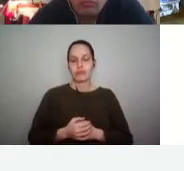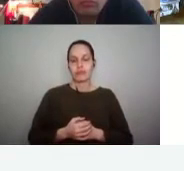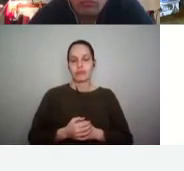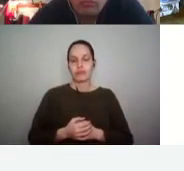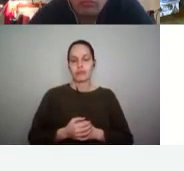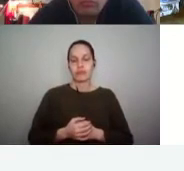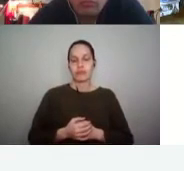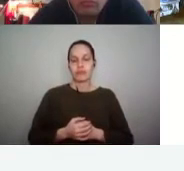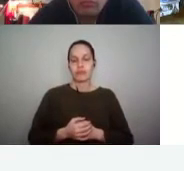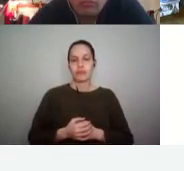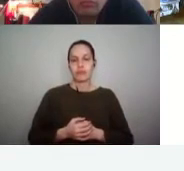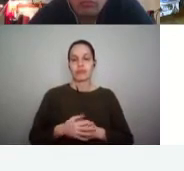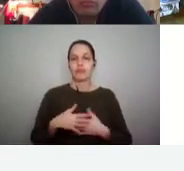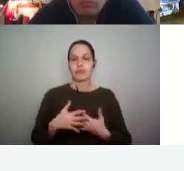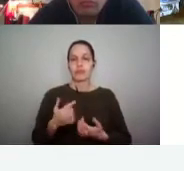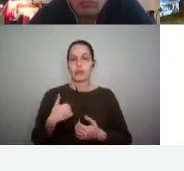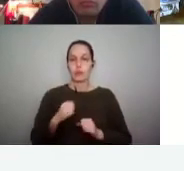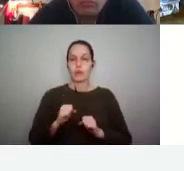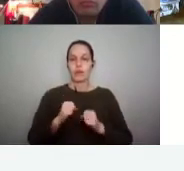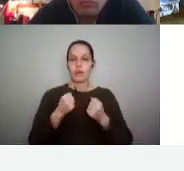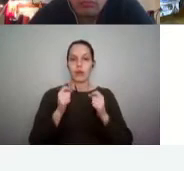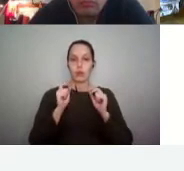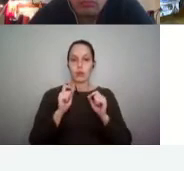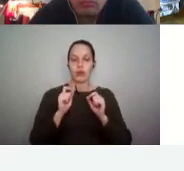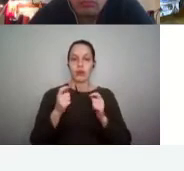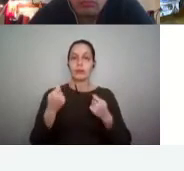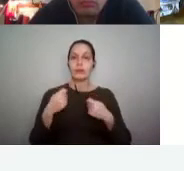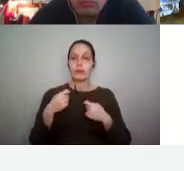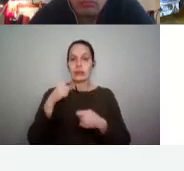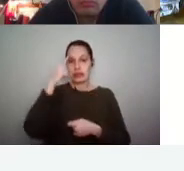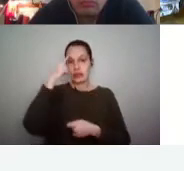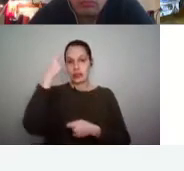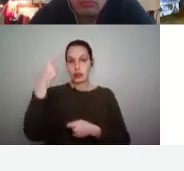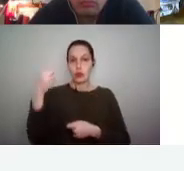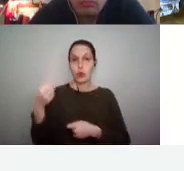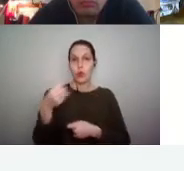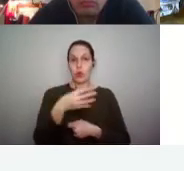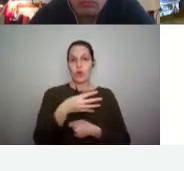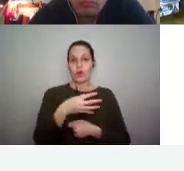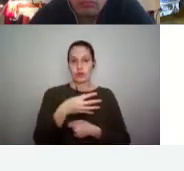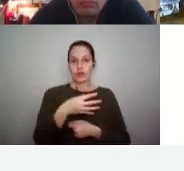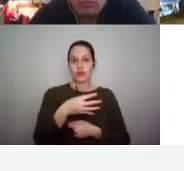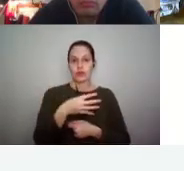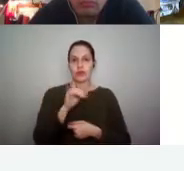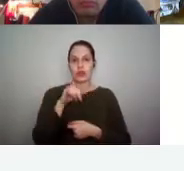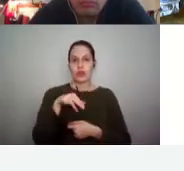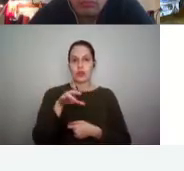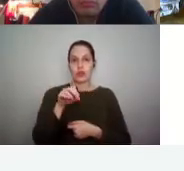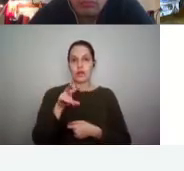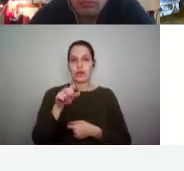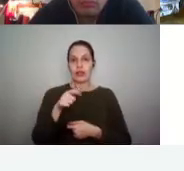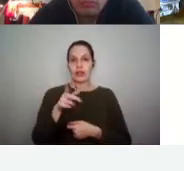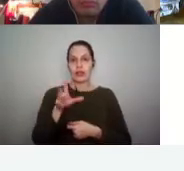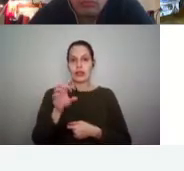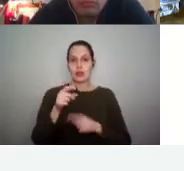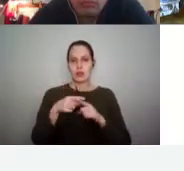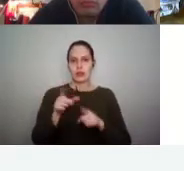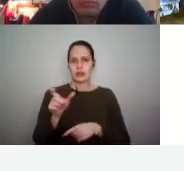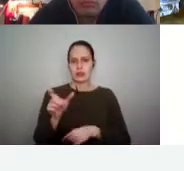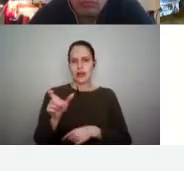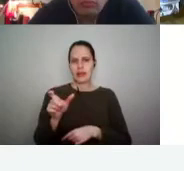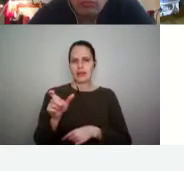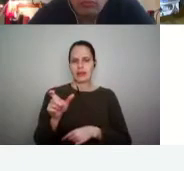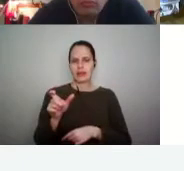Então, eu defendo que é necessária uma inovação, né? Mas a palavra inovação, ela é uma palavra meio capciosa, né?